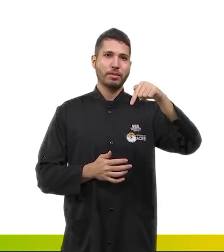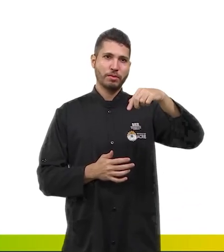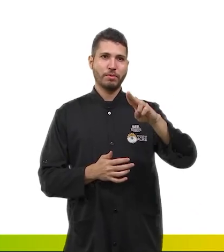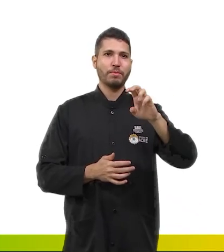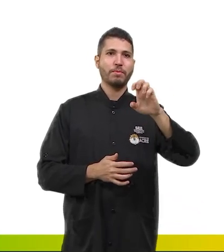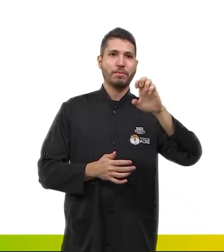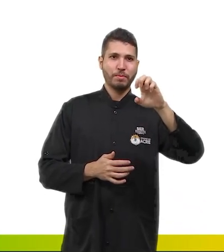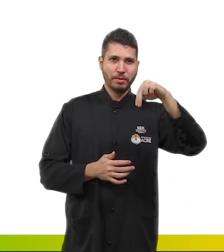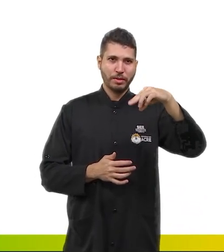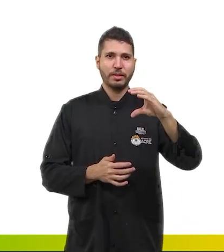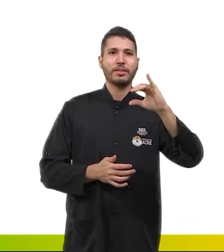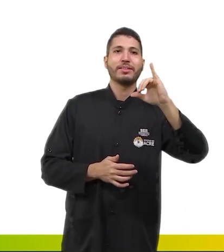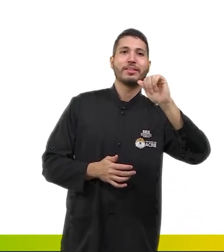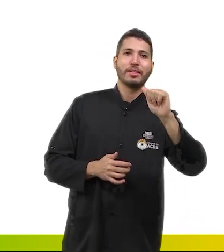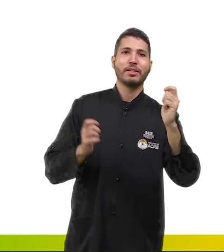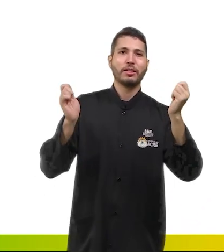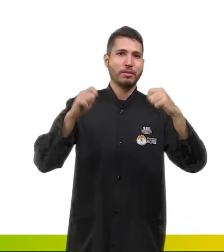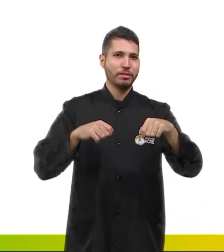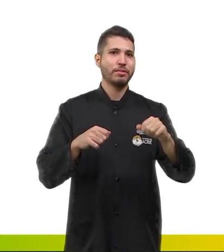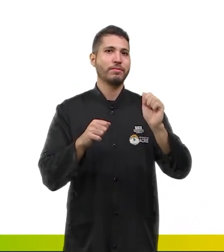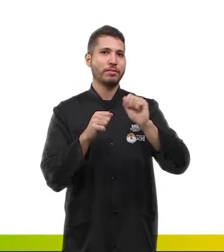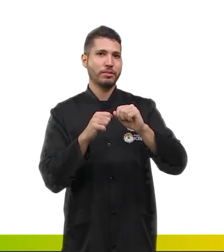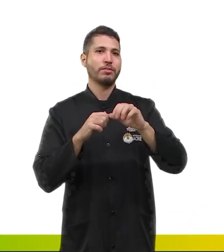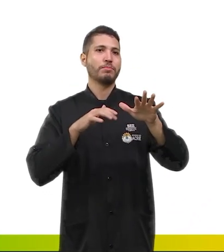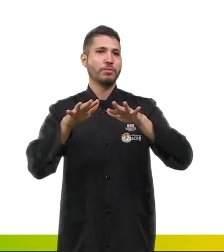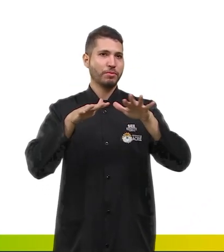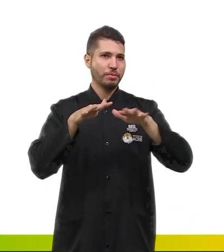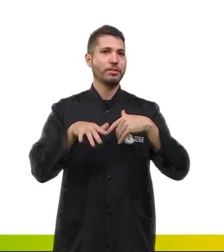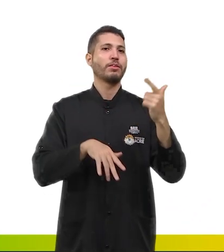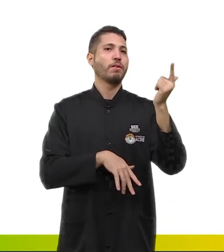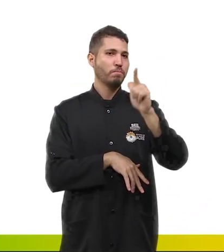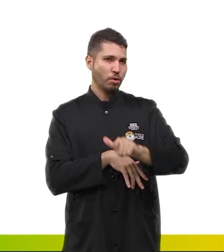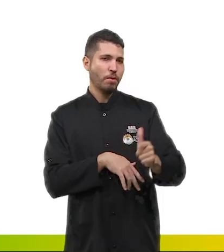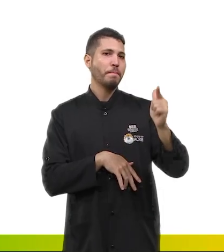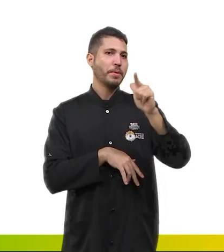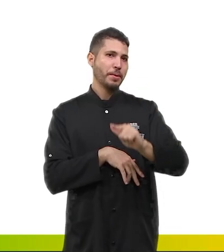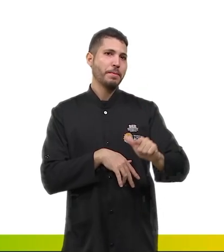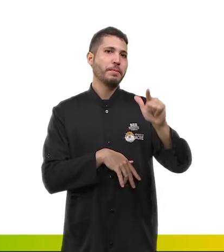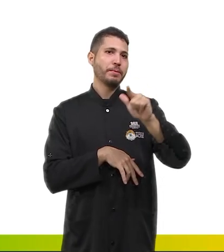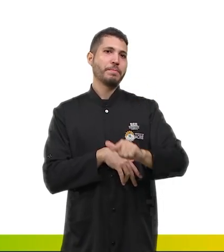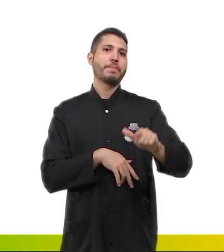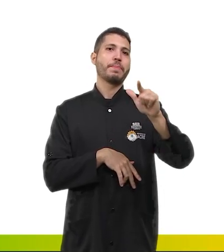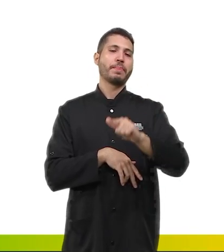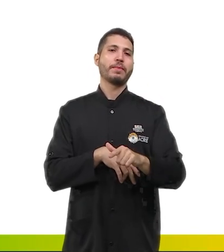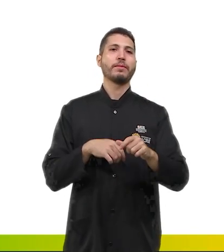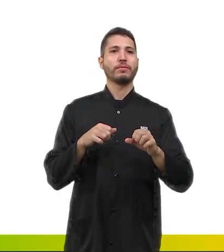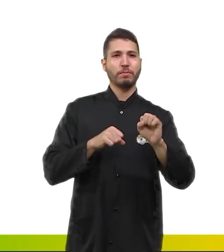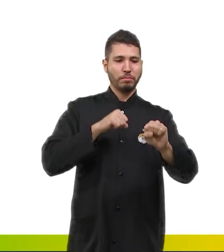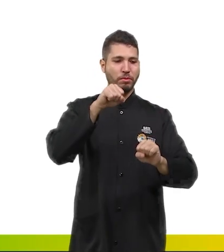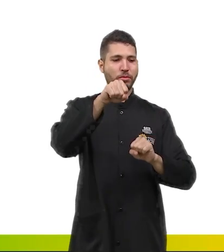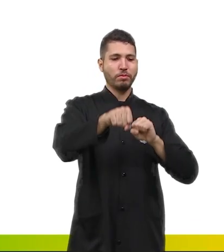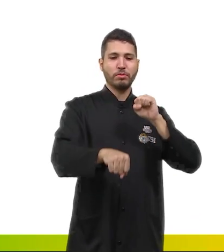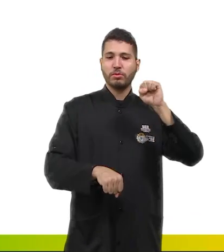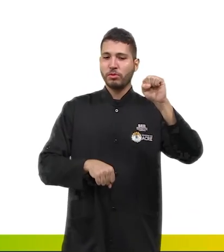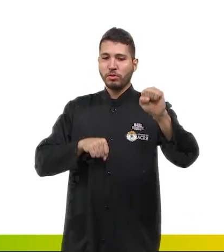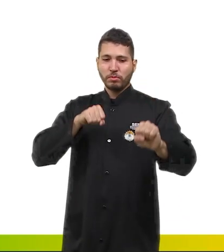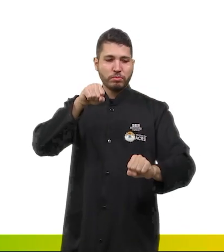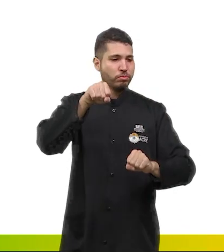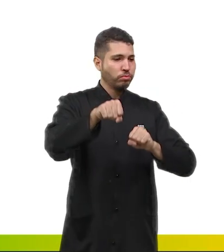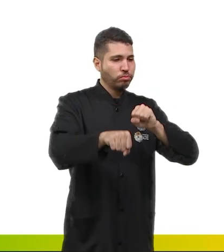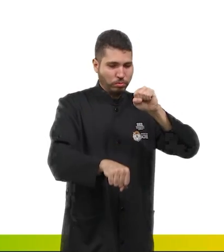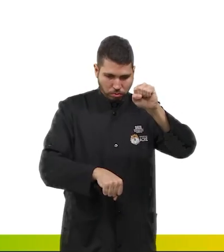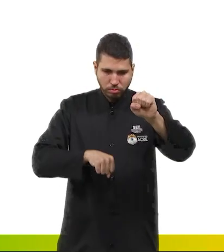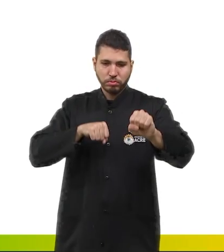cíclicos, com alta velocidade, correr, pedalar. Aqui é a questão da constância. Como exemplos práticos,